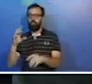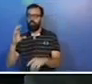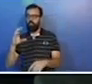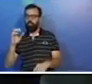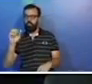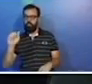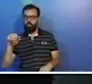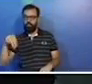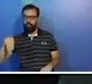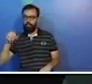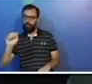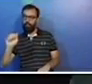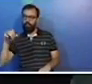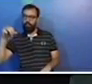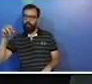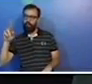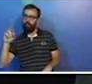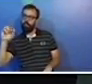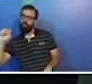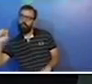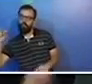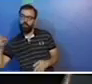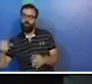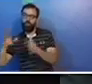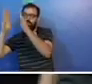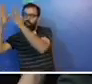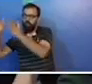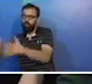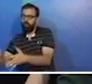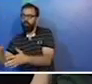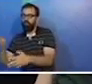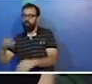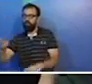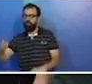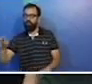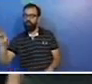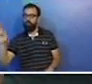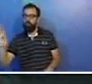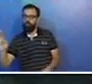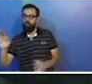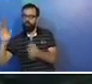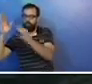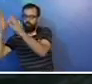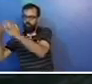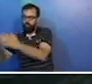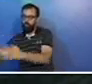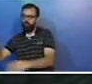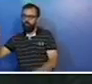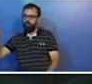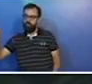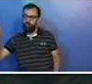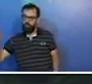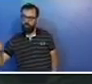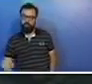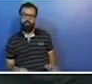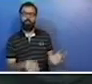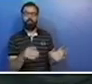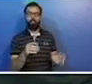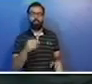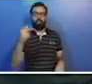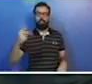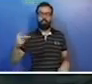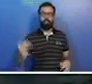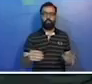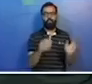alga, carpa, truta, martim pescador. Eu acho que não tem dúvida. Perceberam que